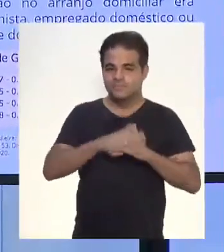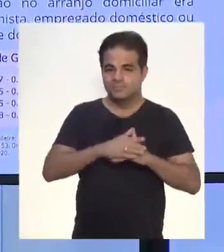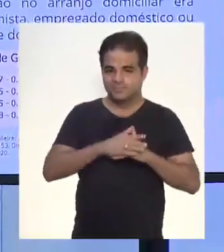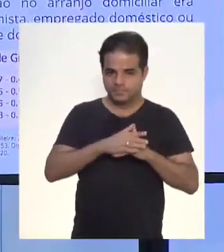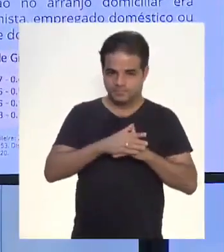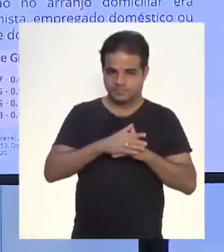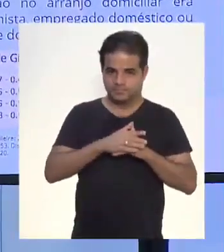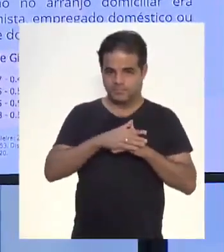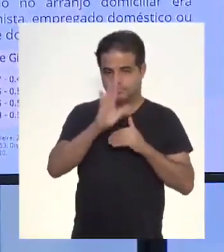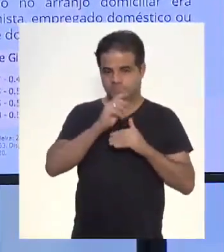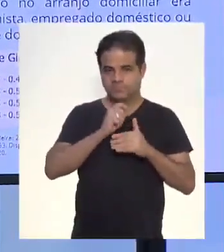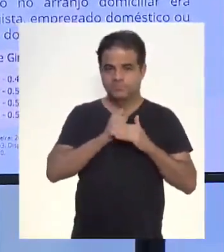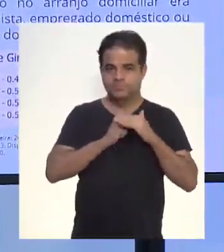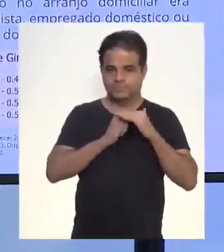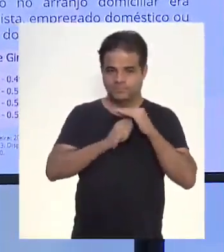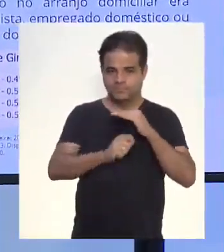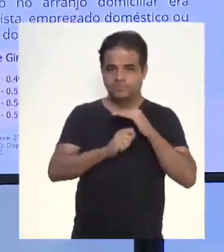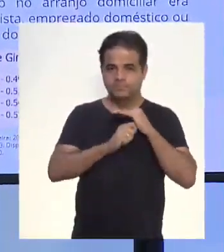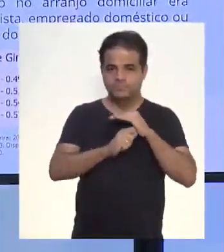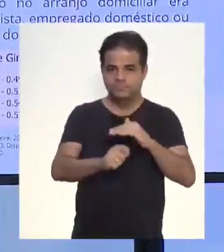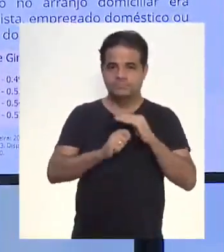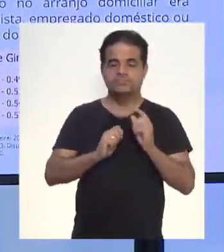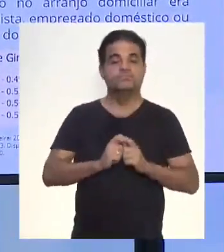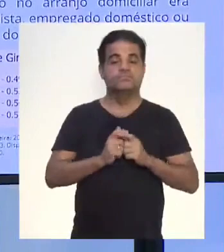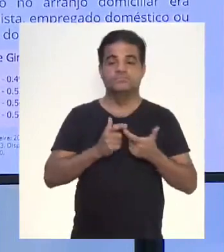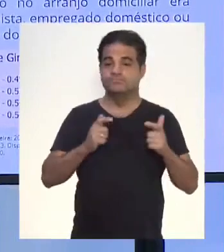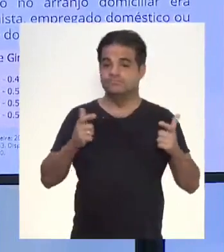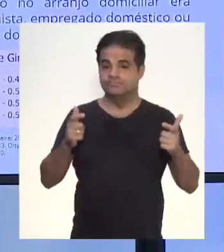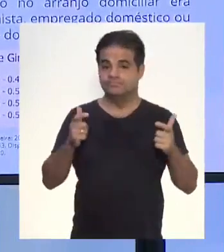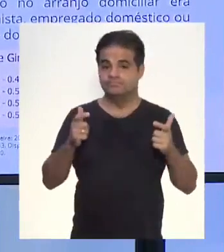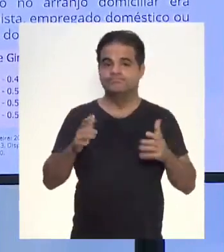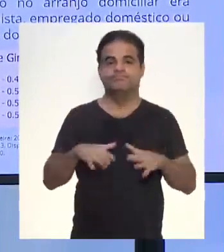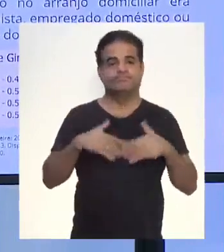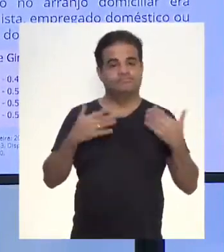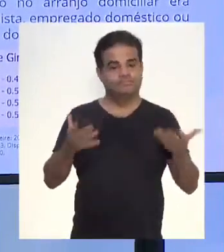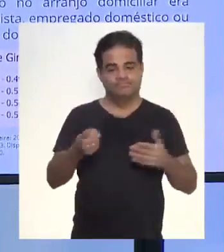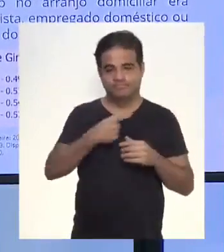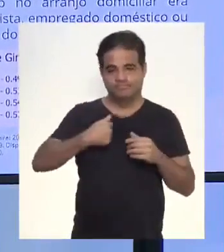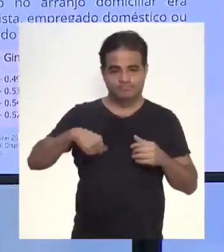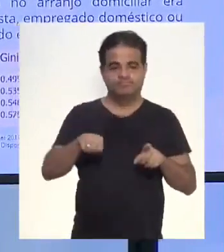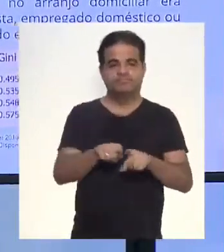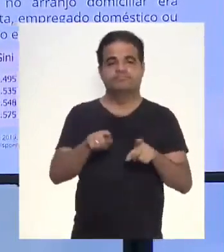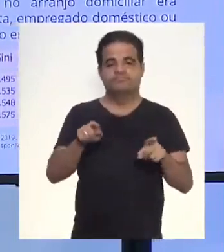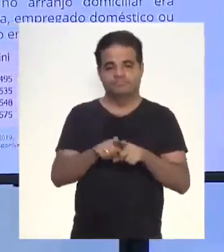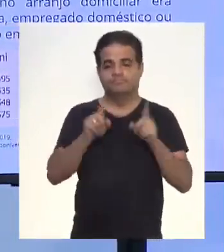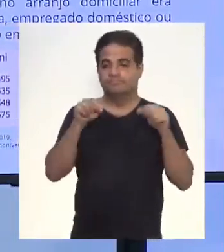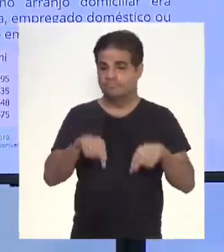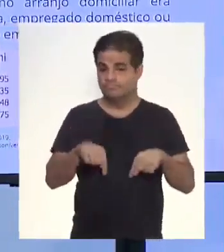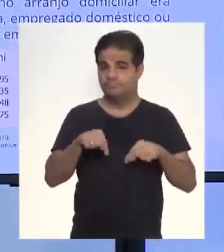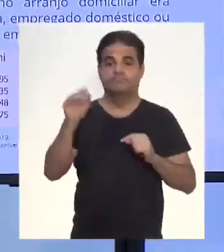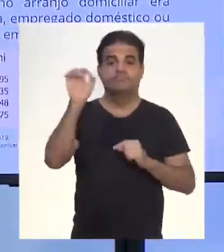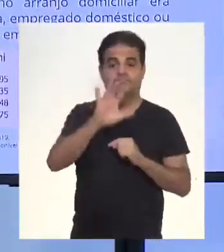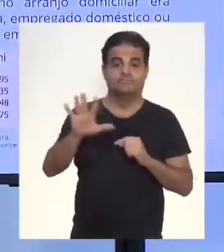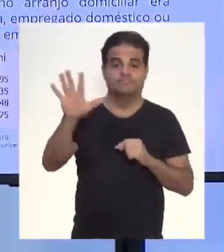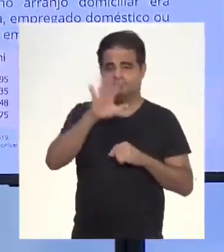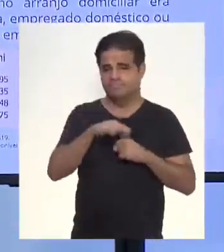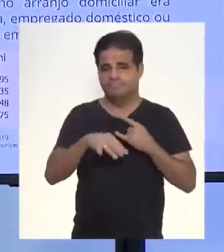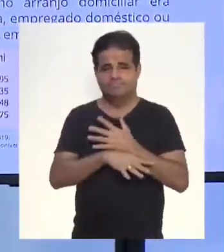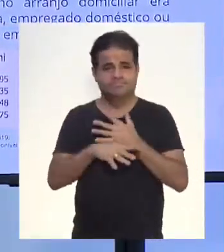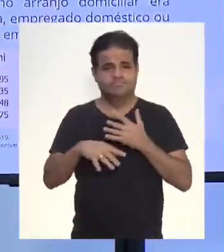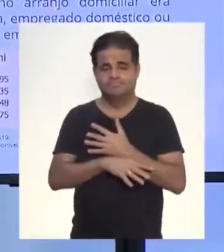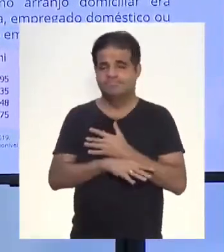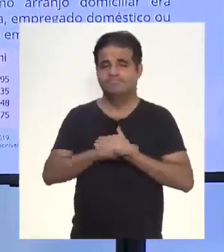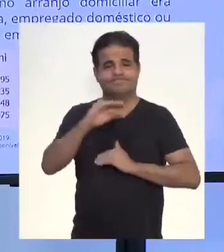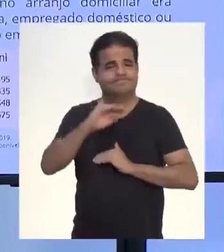maior investimento em infraestrutura. Mas, ao mesmo tempo, nós também somos aqui o estado e a cidade